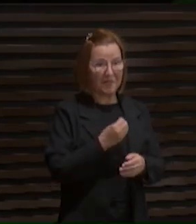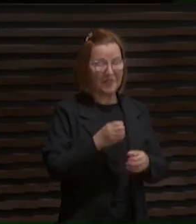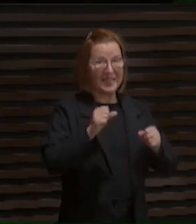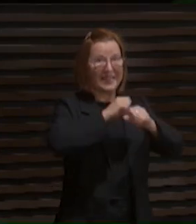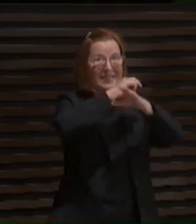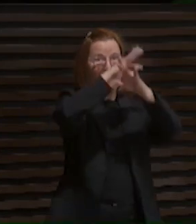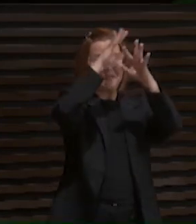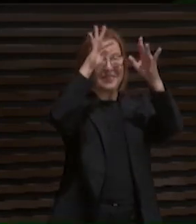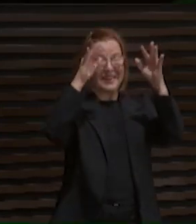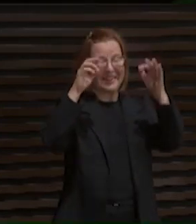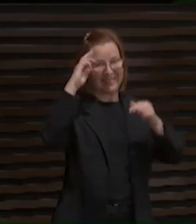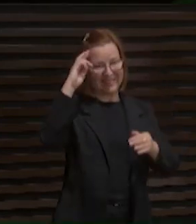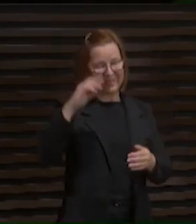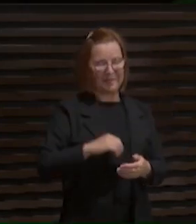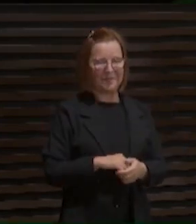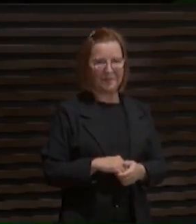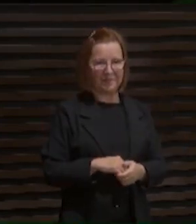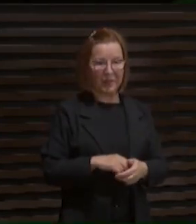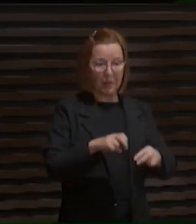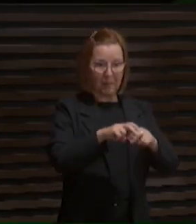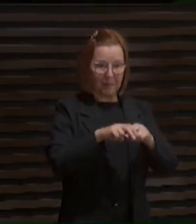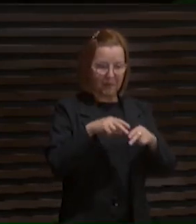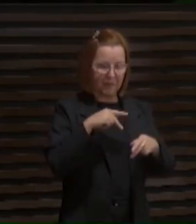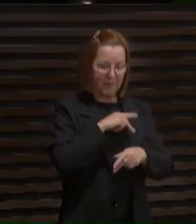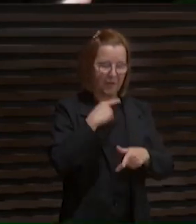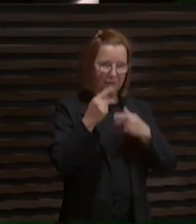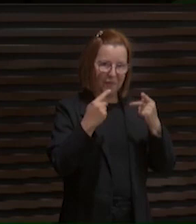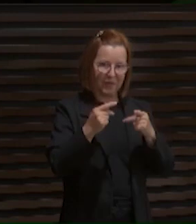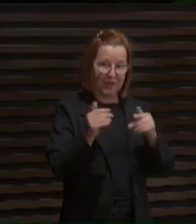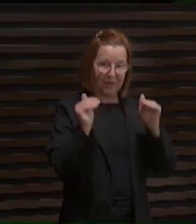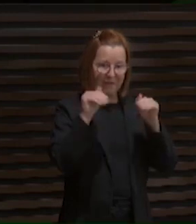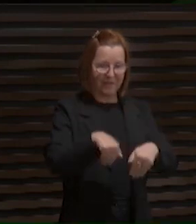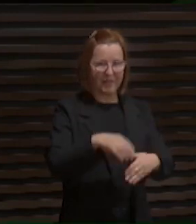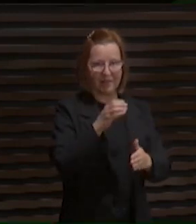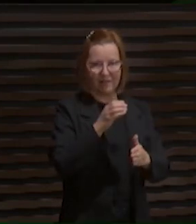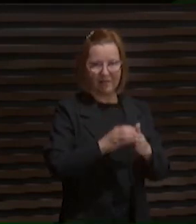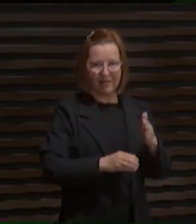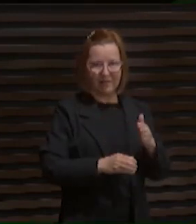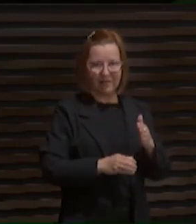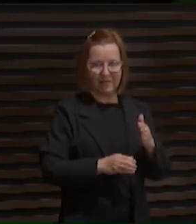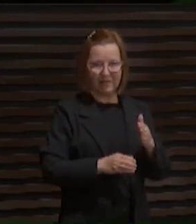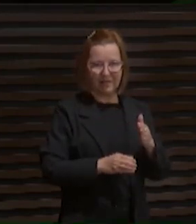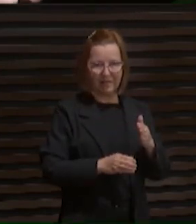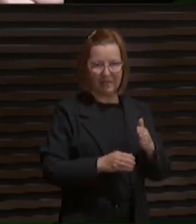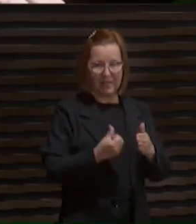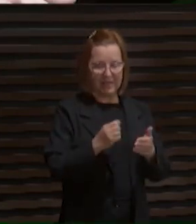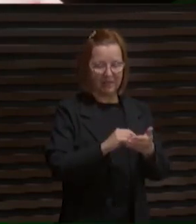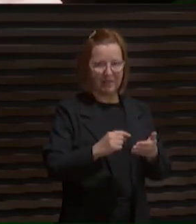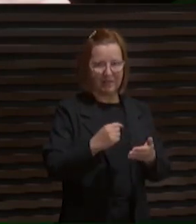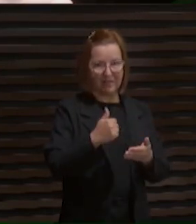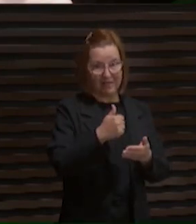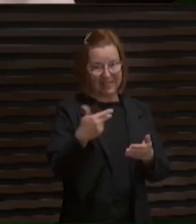E é por isso que ele fala, no final do versículo 13 de Romanos 6, ele fala, ofereçam seus membros